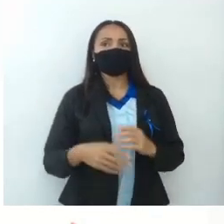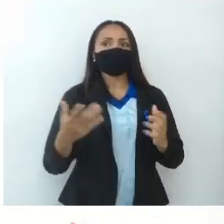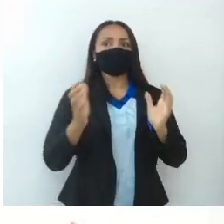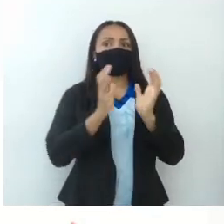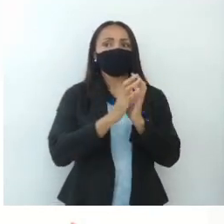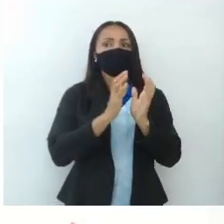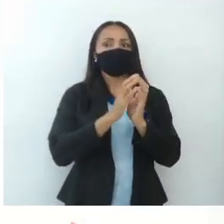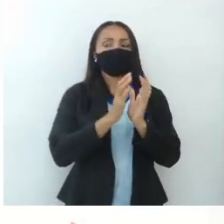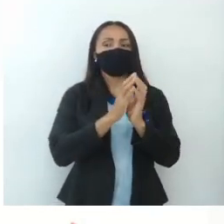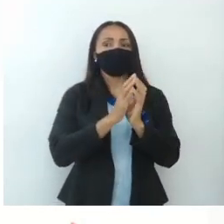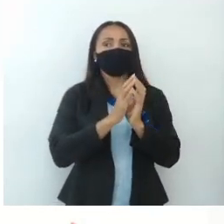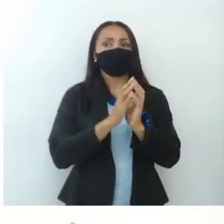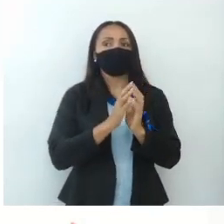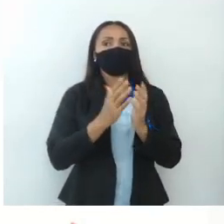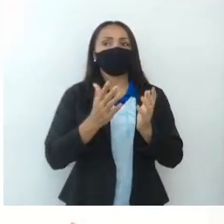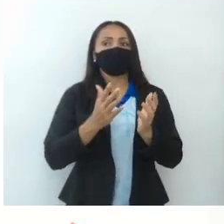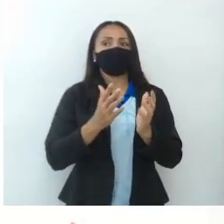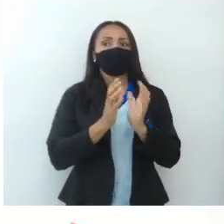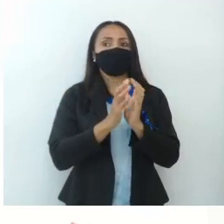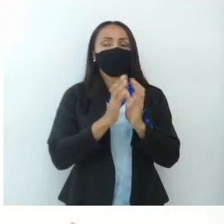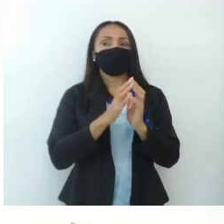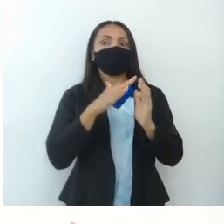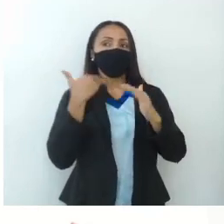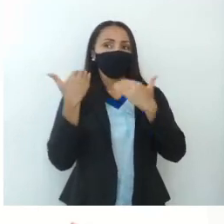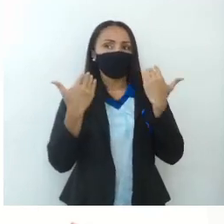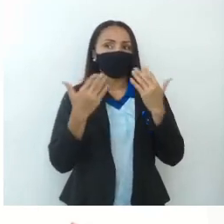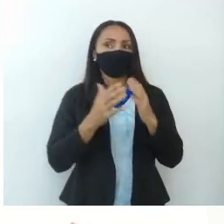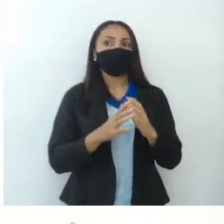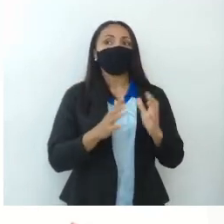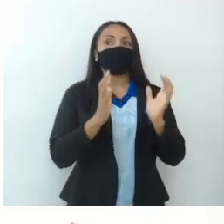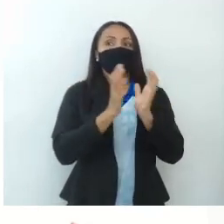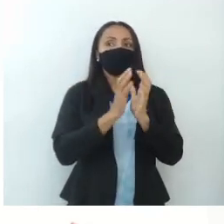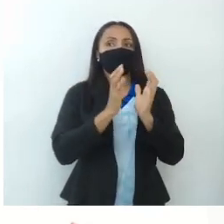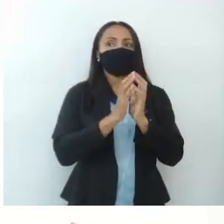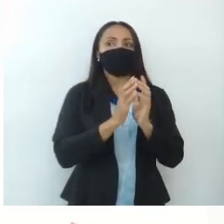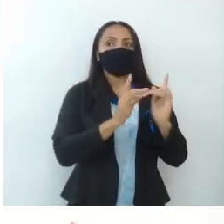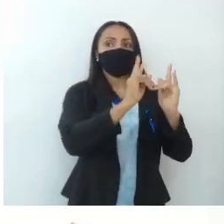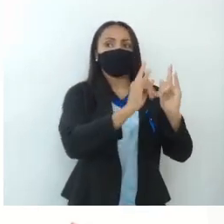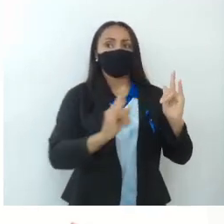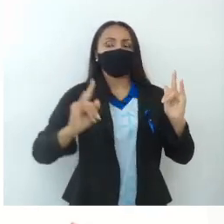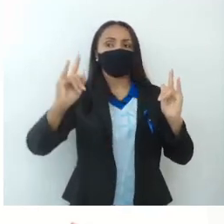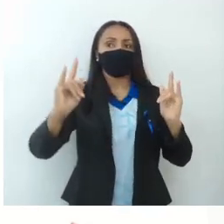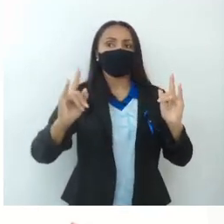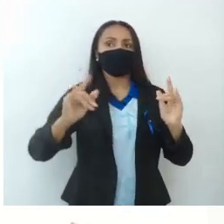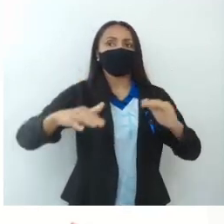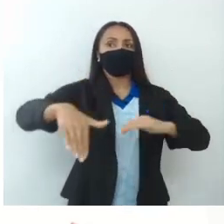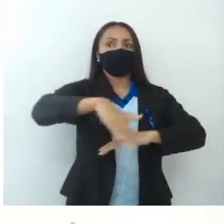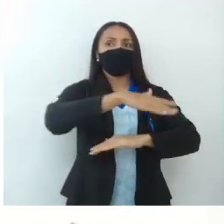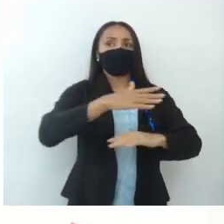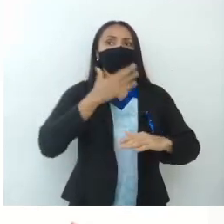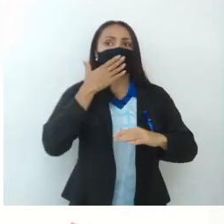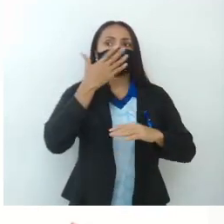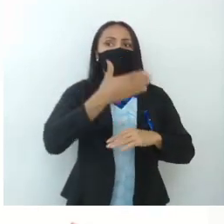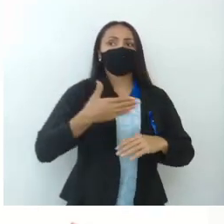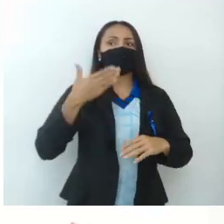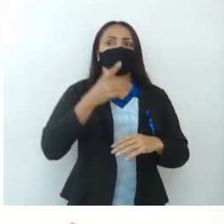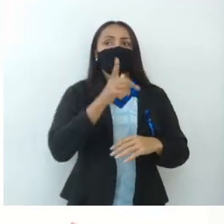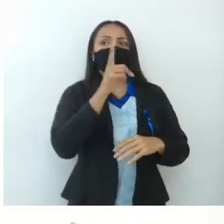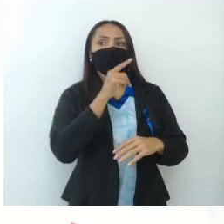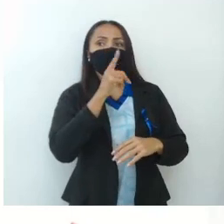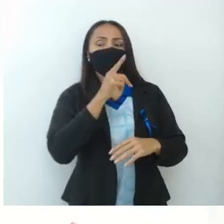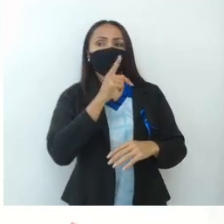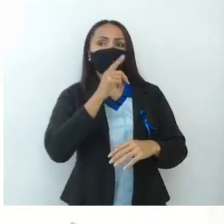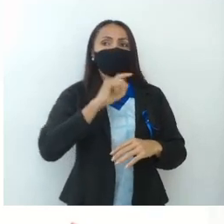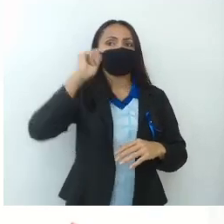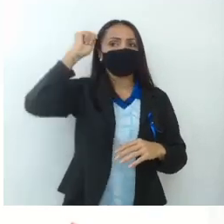Recife morto. Vamos ver? Recife, pontes e canais, alvarengas, açúcar, água rude, água